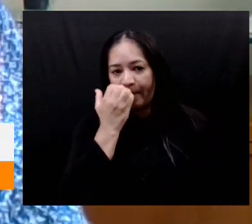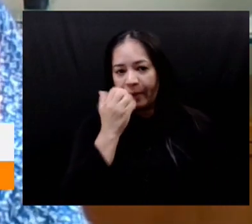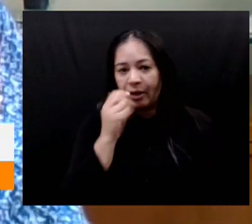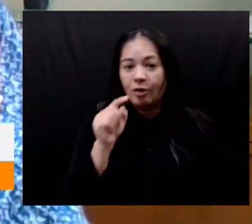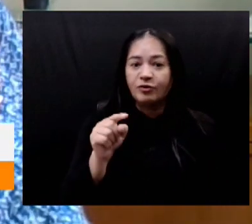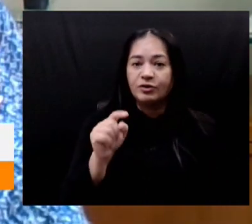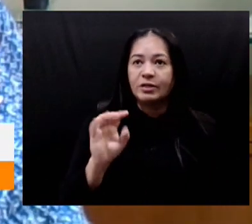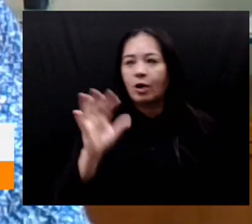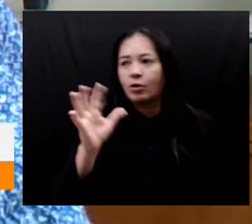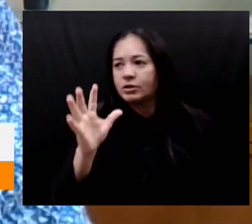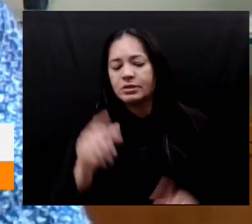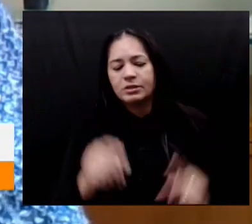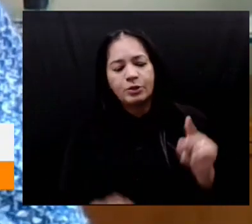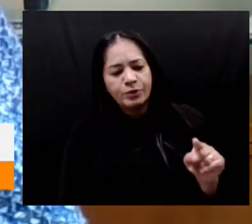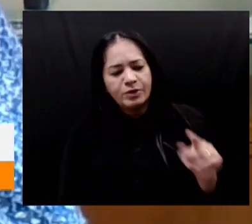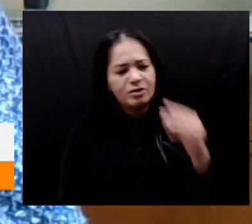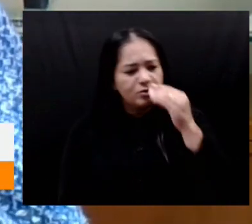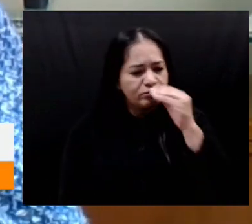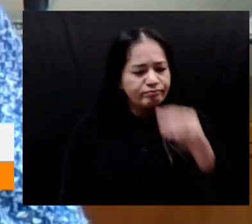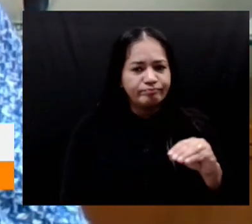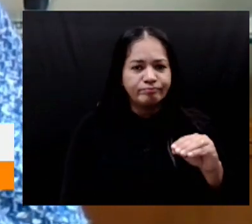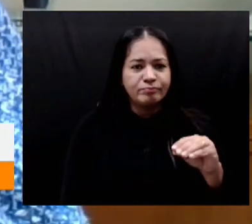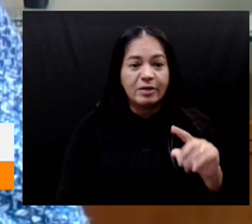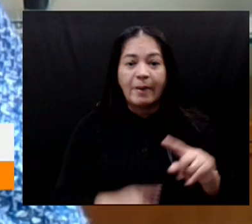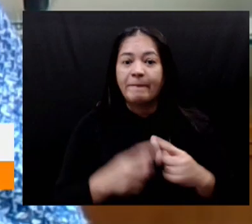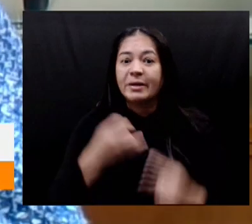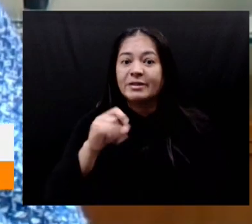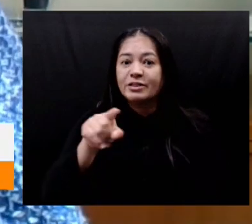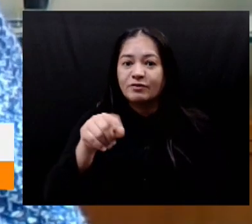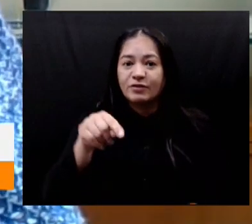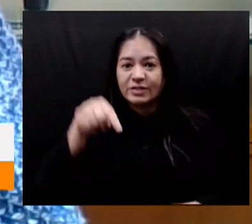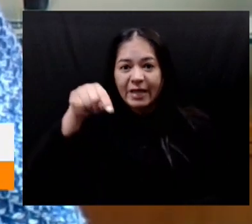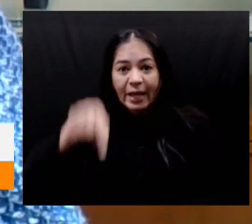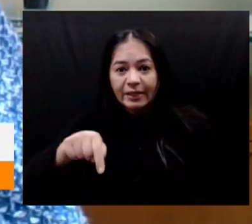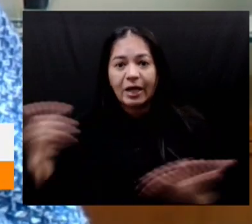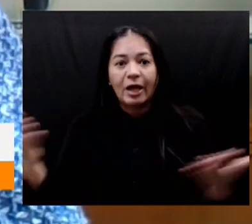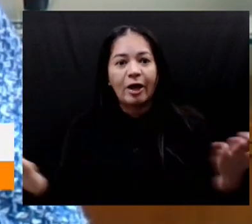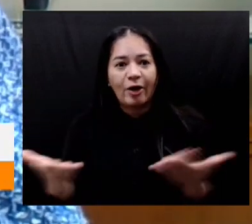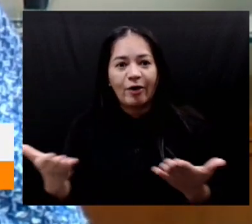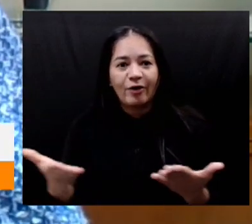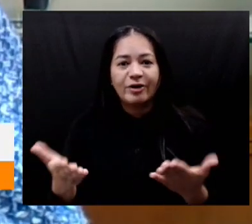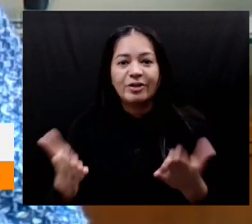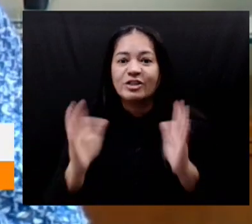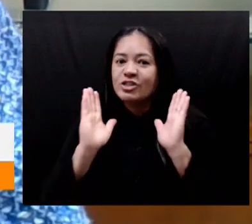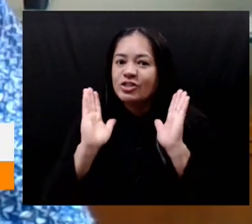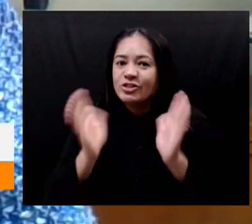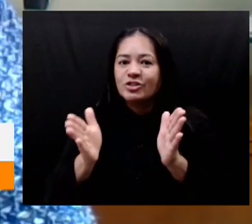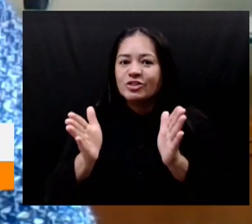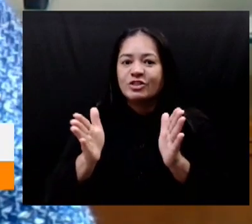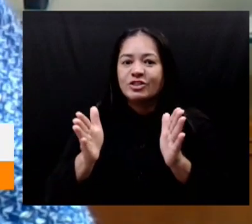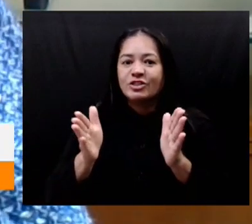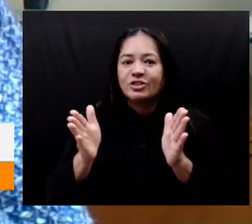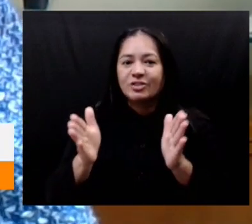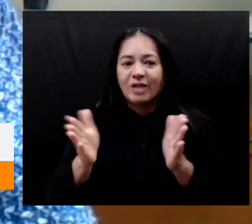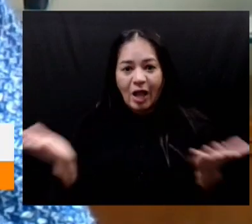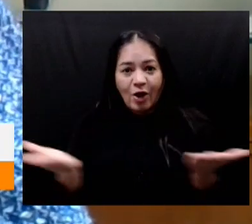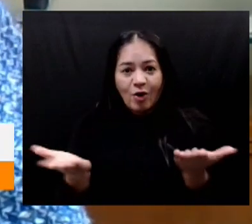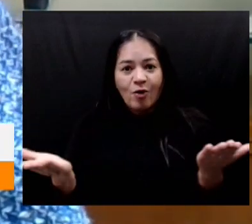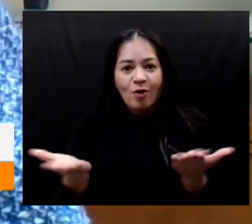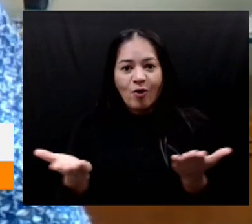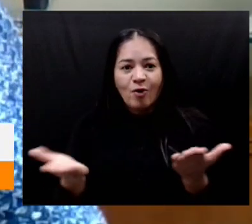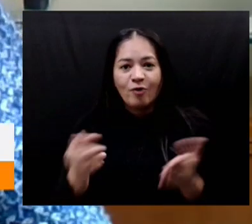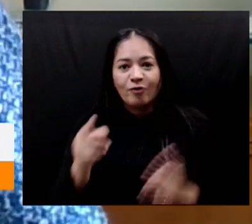de fracasso, mas se você está aqui agora, se você existe aqui agora, décadas depois,